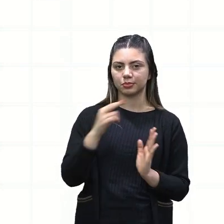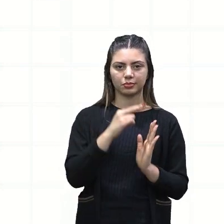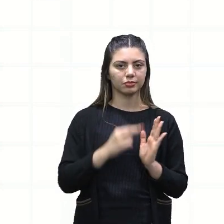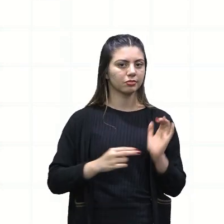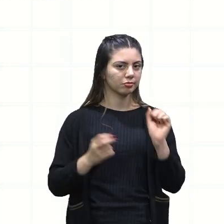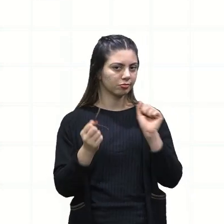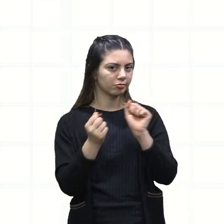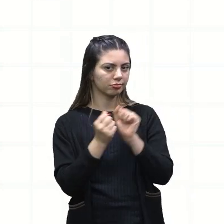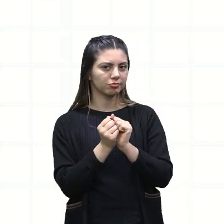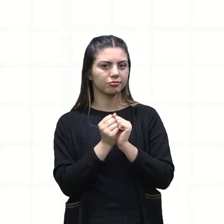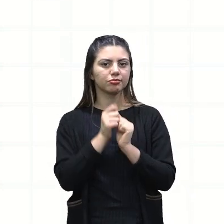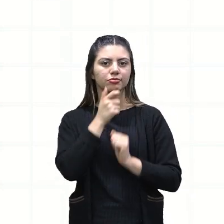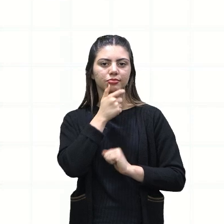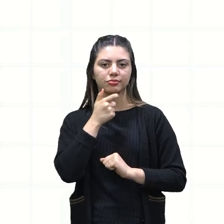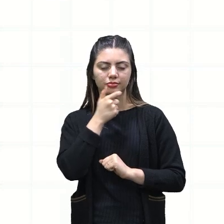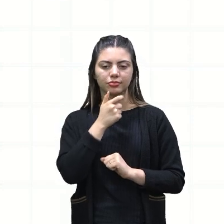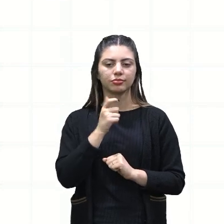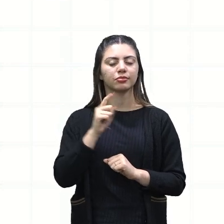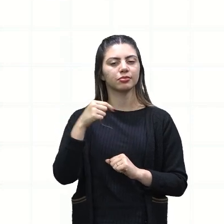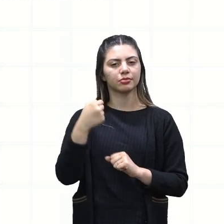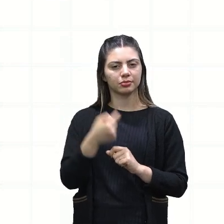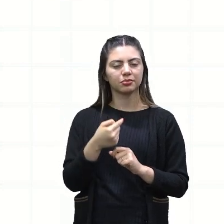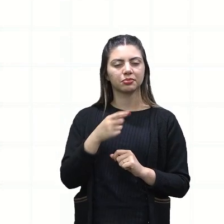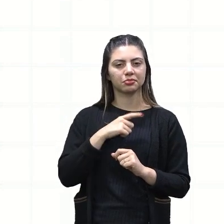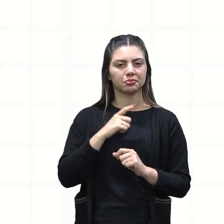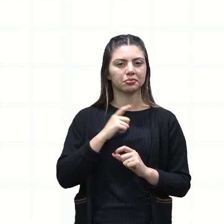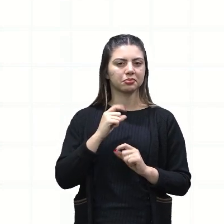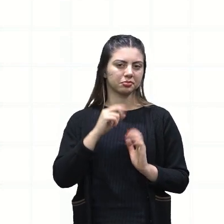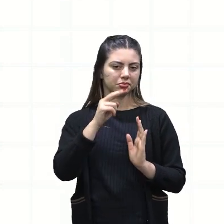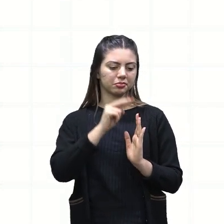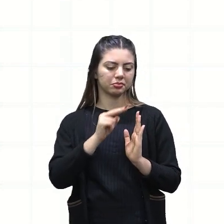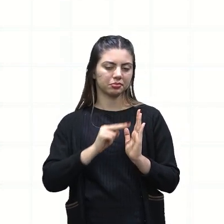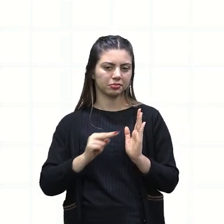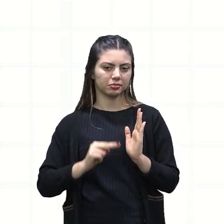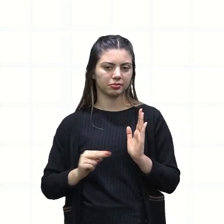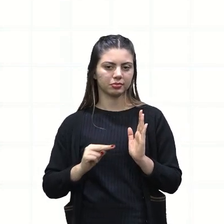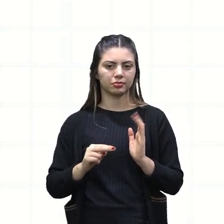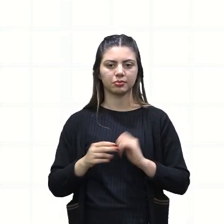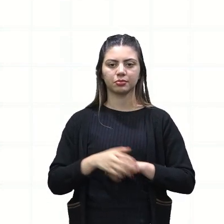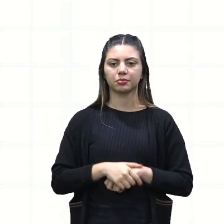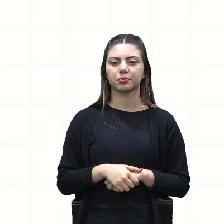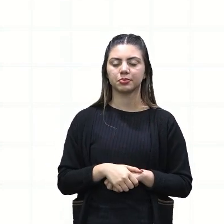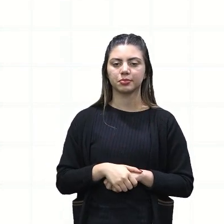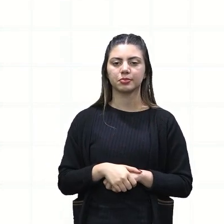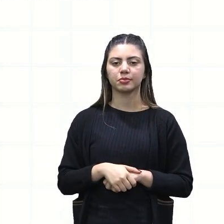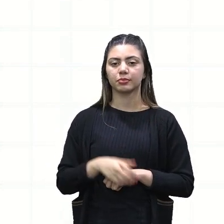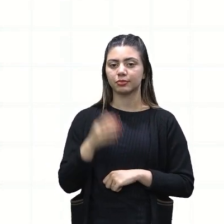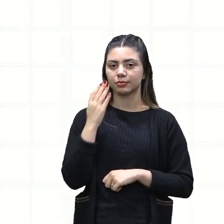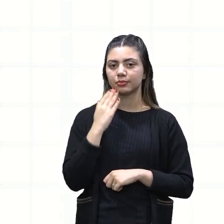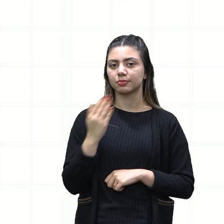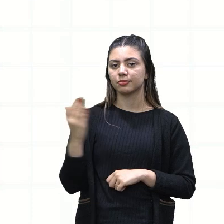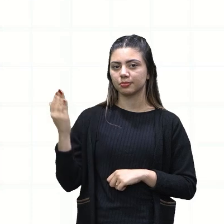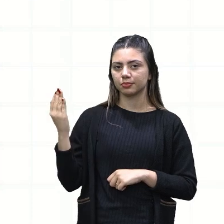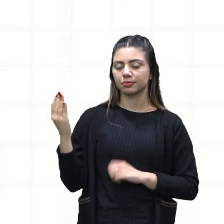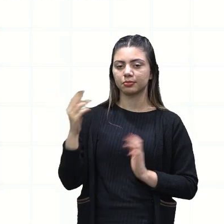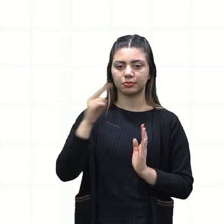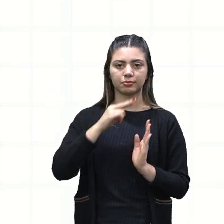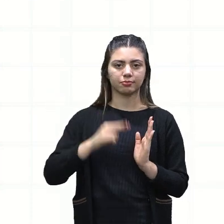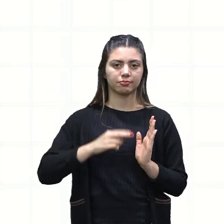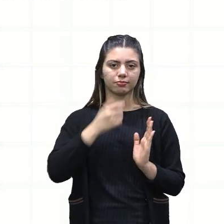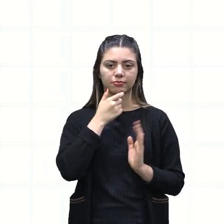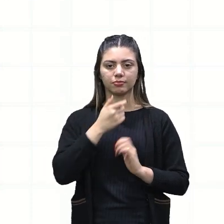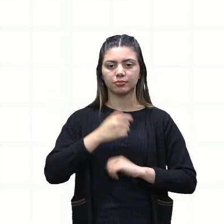vocês e aí a gente vai ver até lá no final o texto, tá? E continua o texto. Ó. The acceptance of